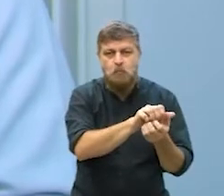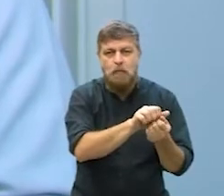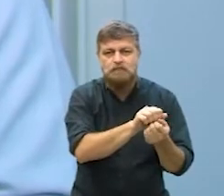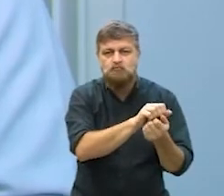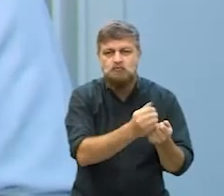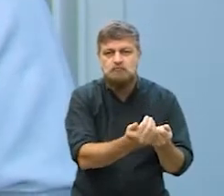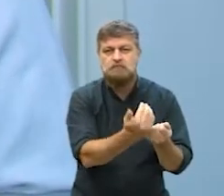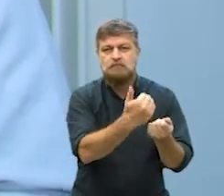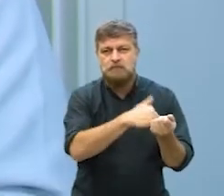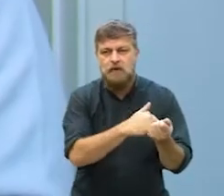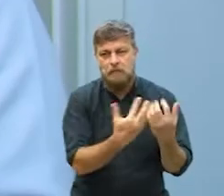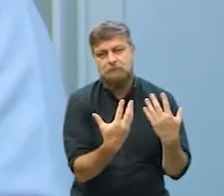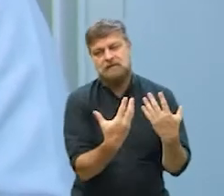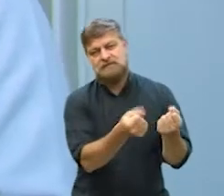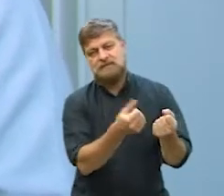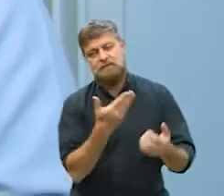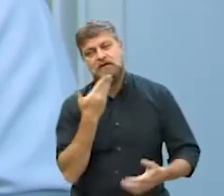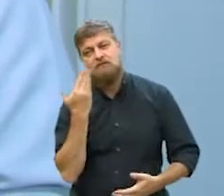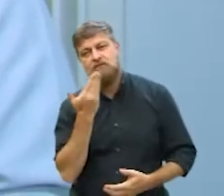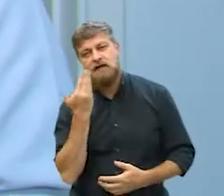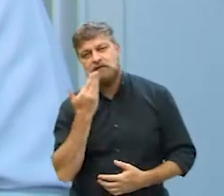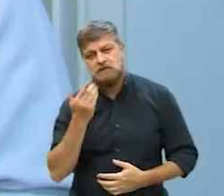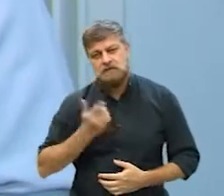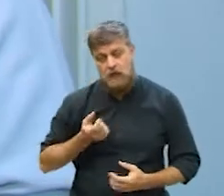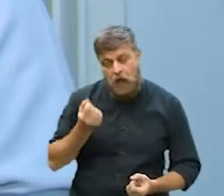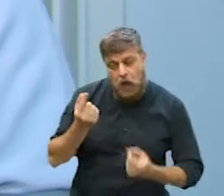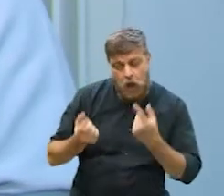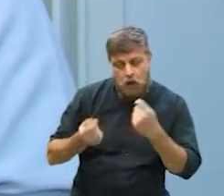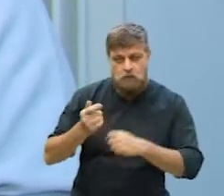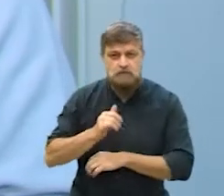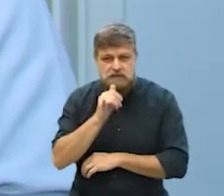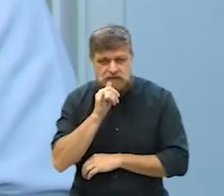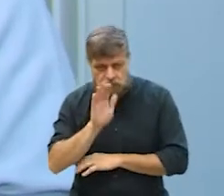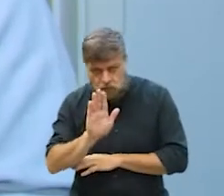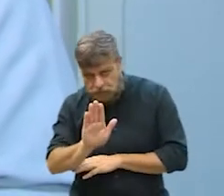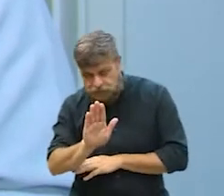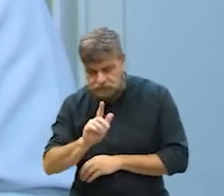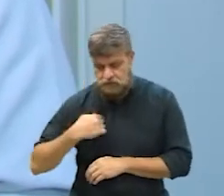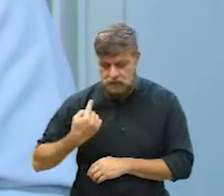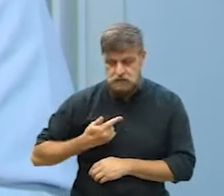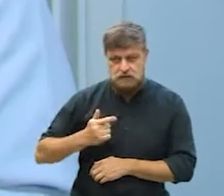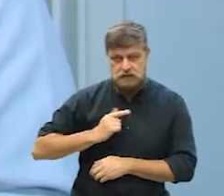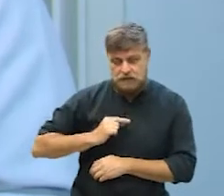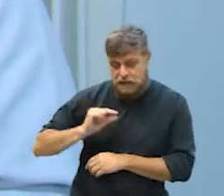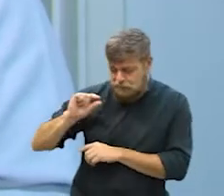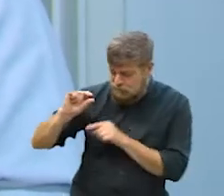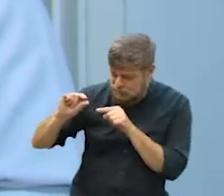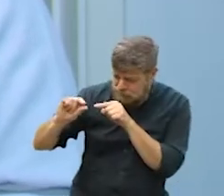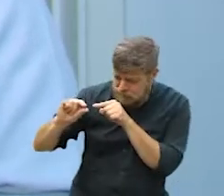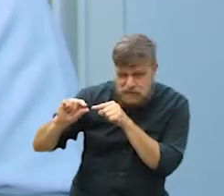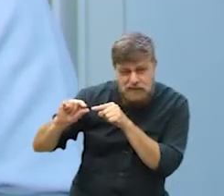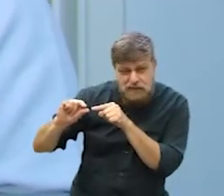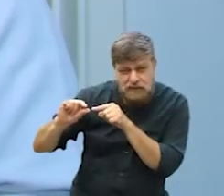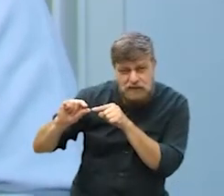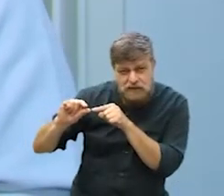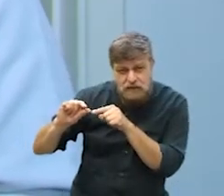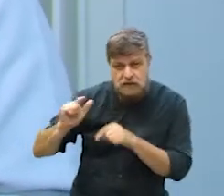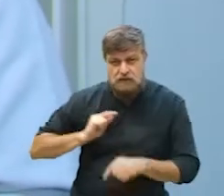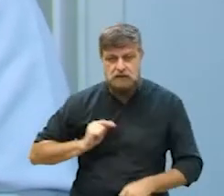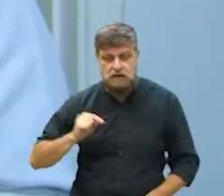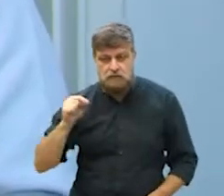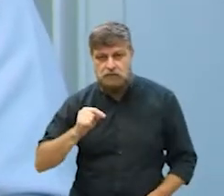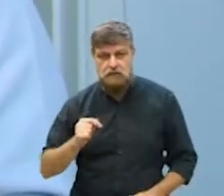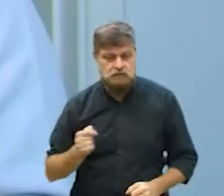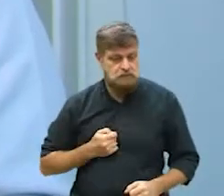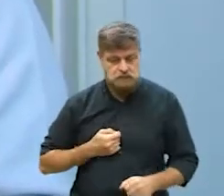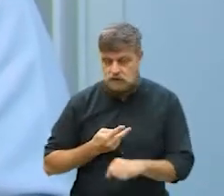administração para o animal e até a aceitação do animal. Então, alguns casos que a gente tem, por exemplo, a gente tem microcápsulas, que são cápsulas bem pequenas,